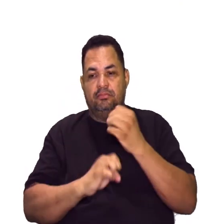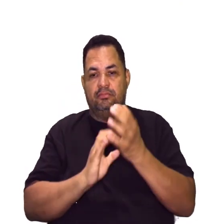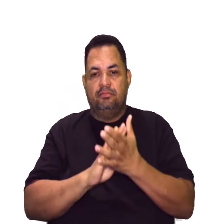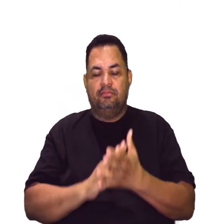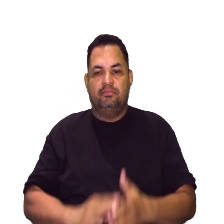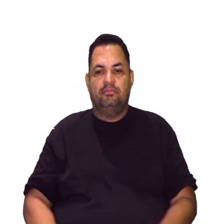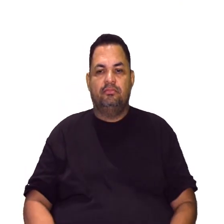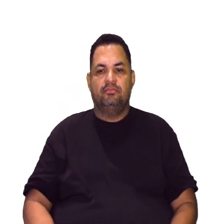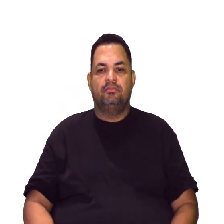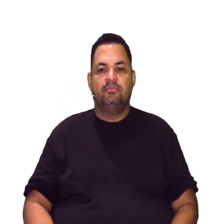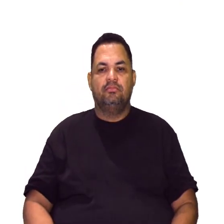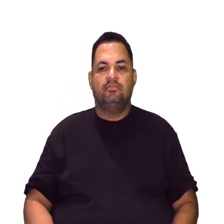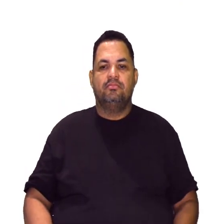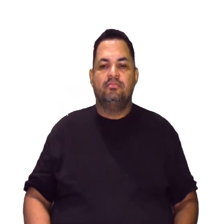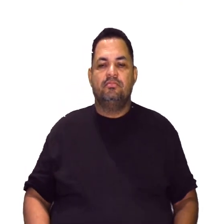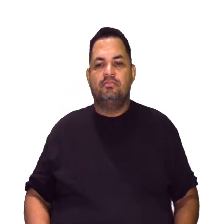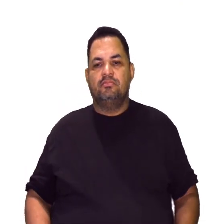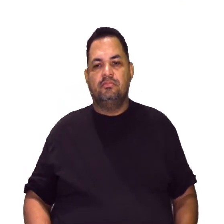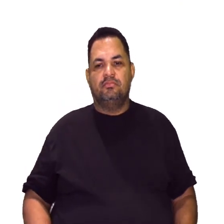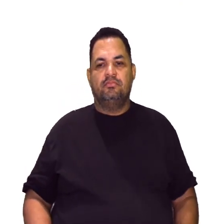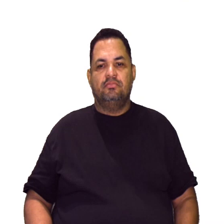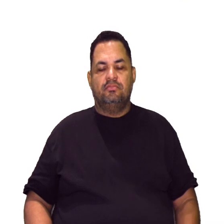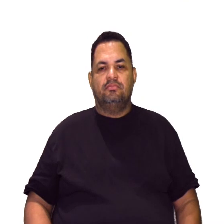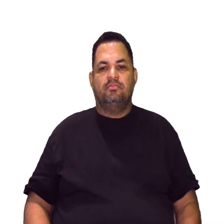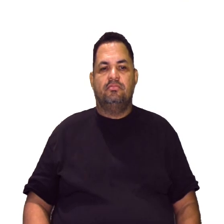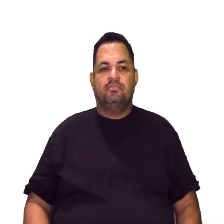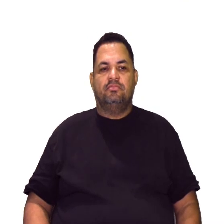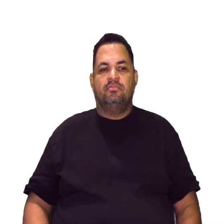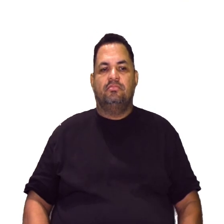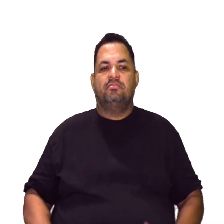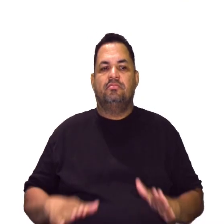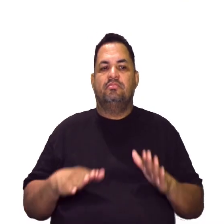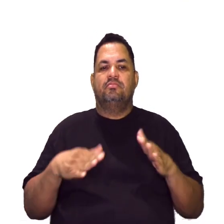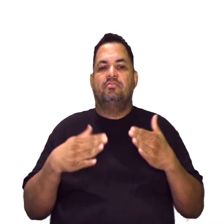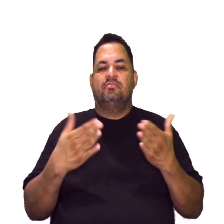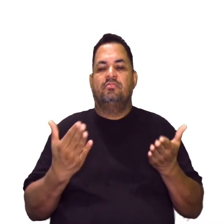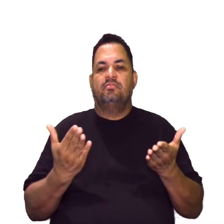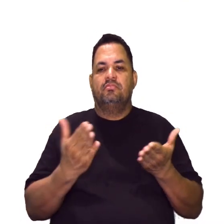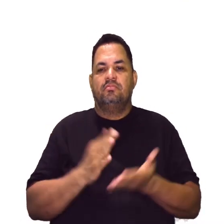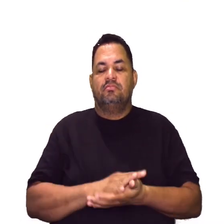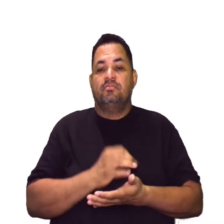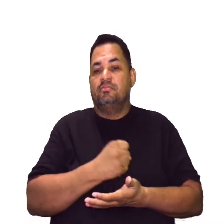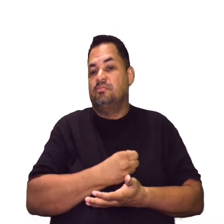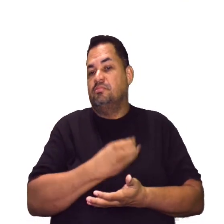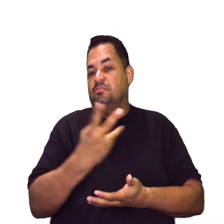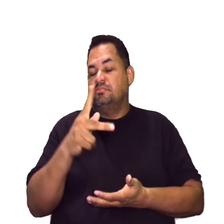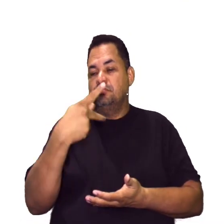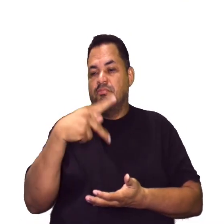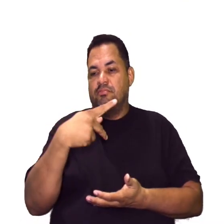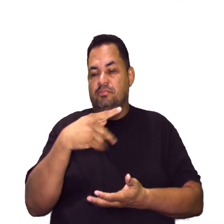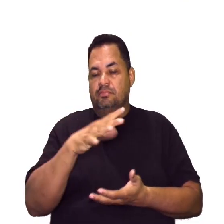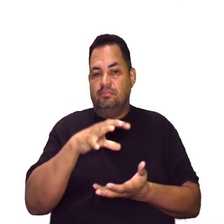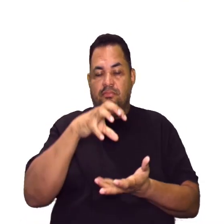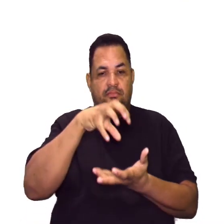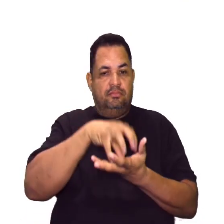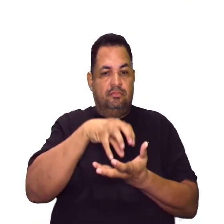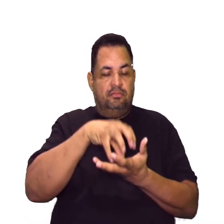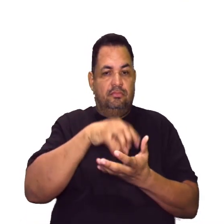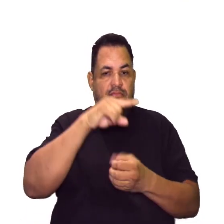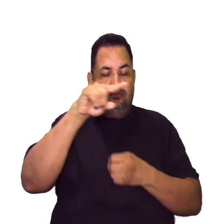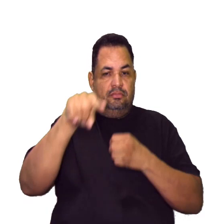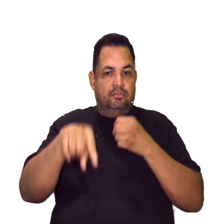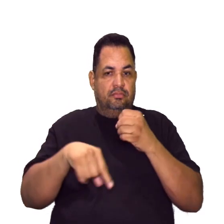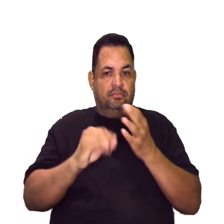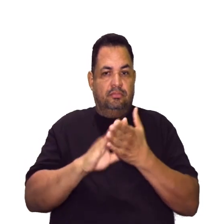somente. Conte quantos pares de elétrons existem ao redor do átomo central e